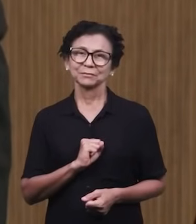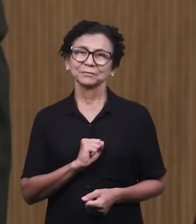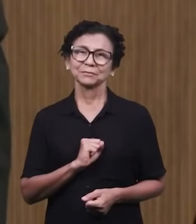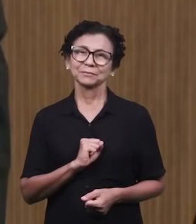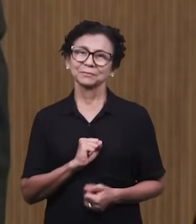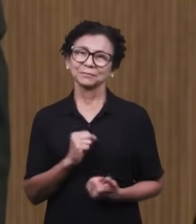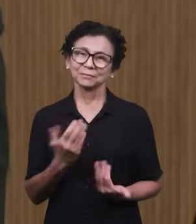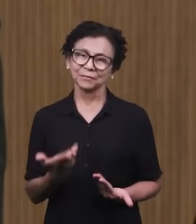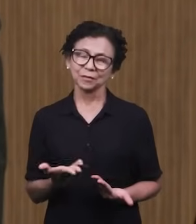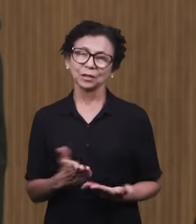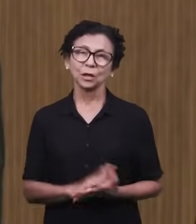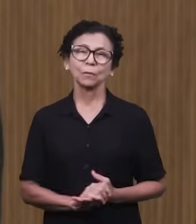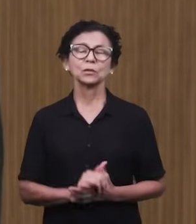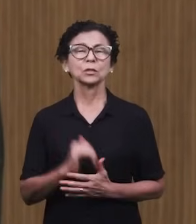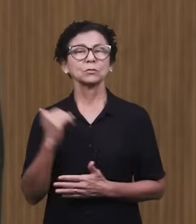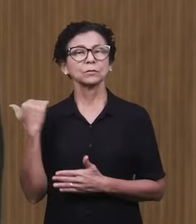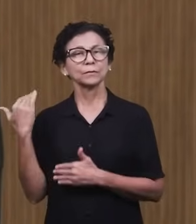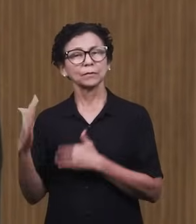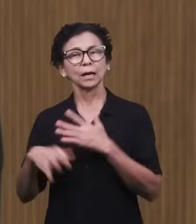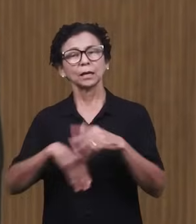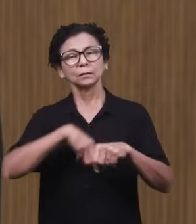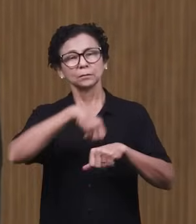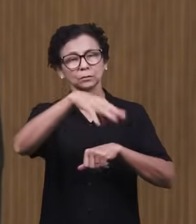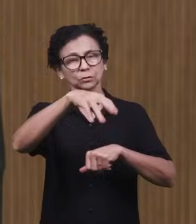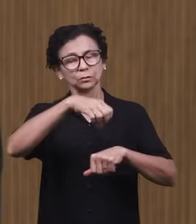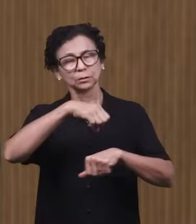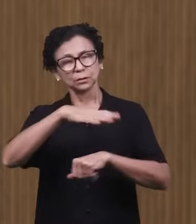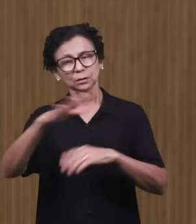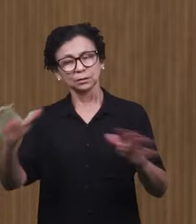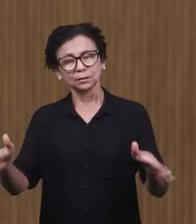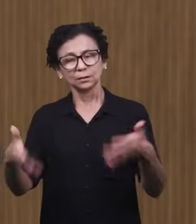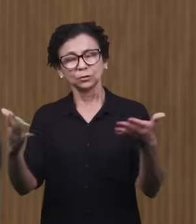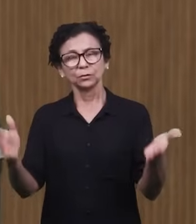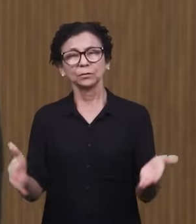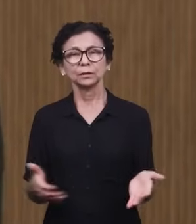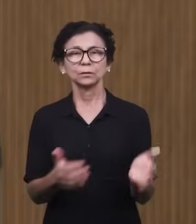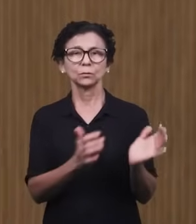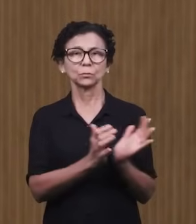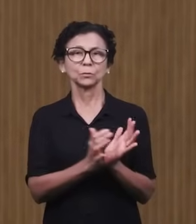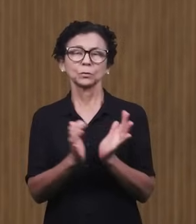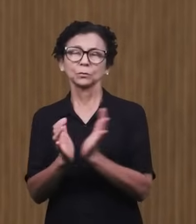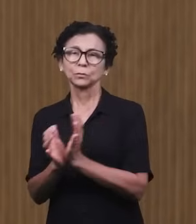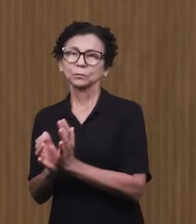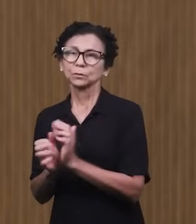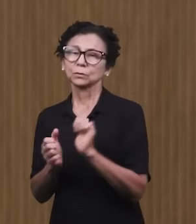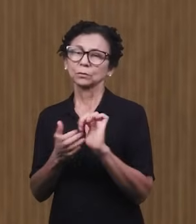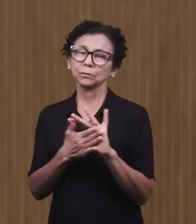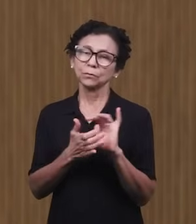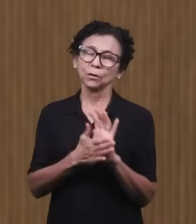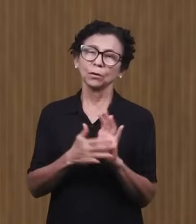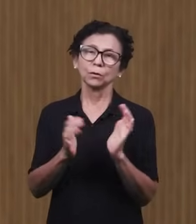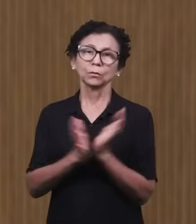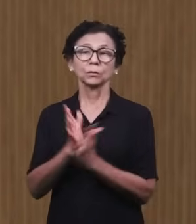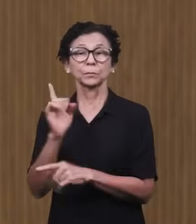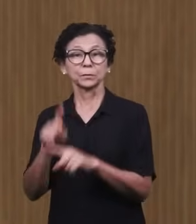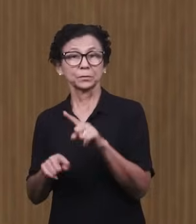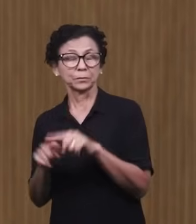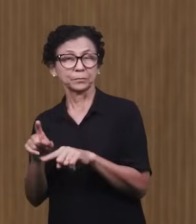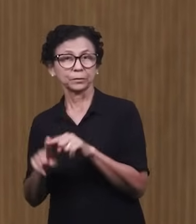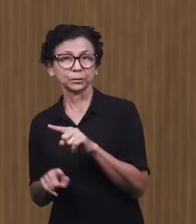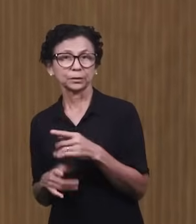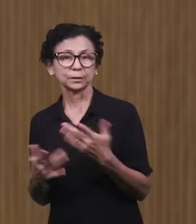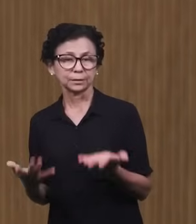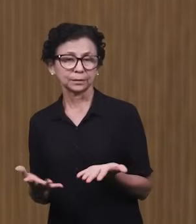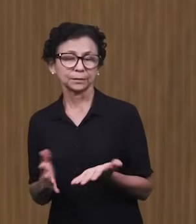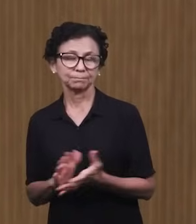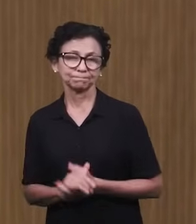vida a gente vem reproduzindo isso no meio dos instrumentistas, no meio do grupo de louvor, porque há um interesse e